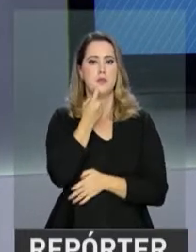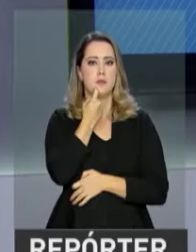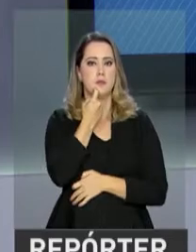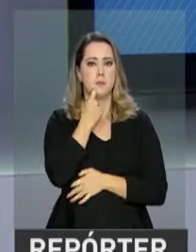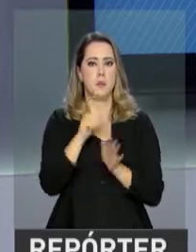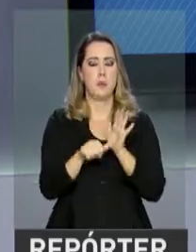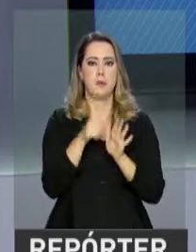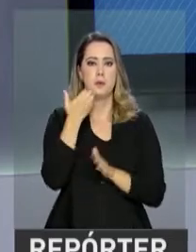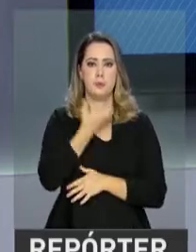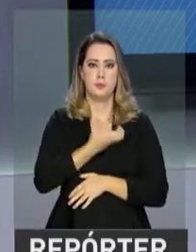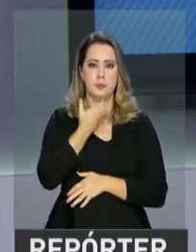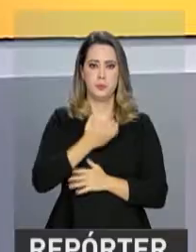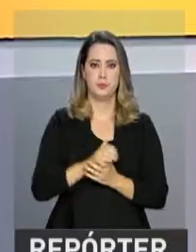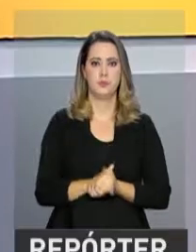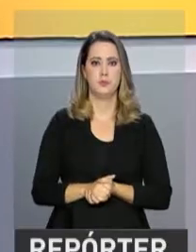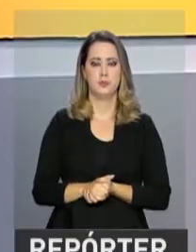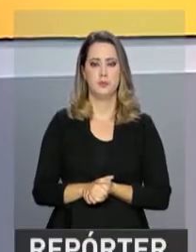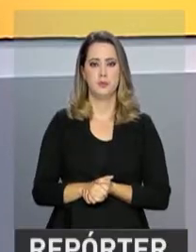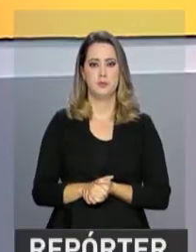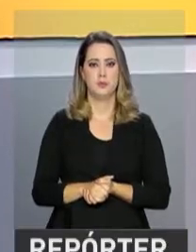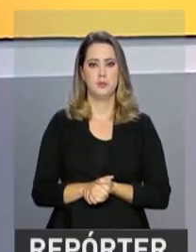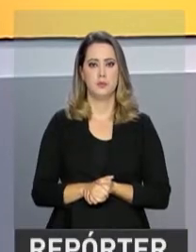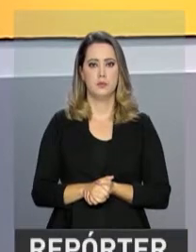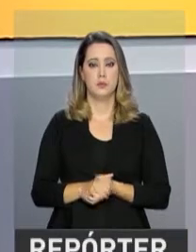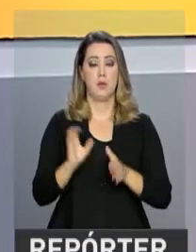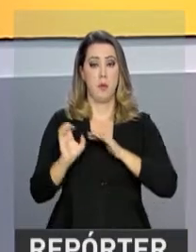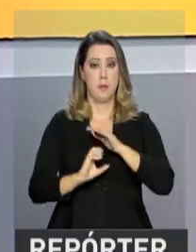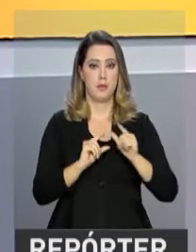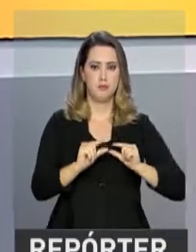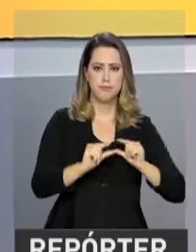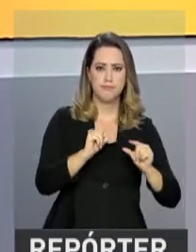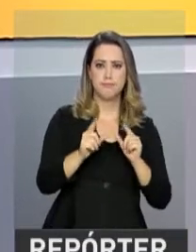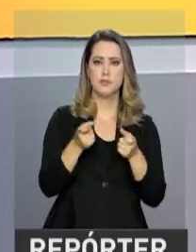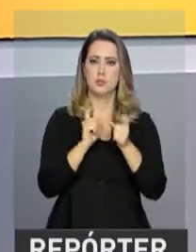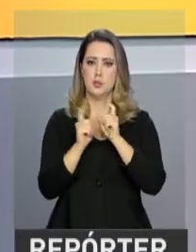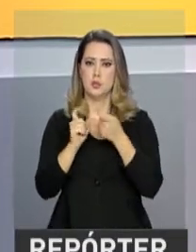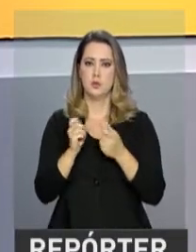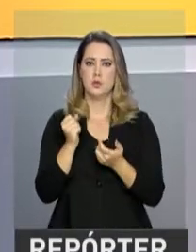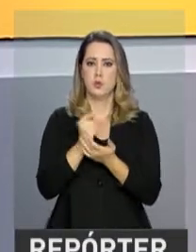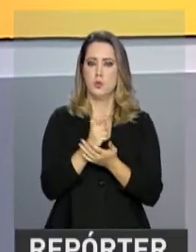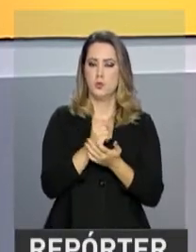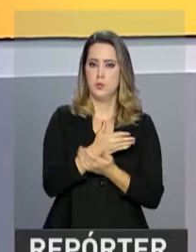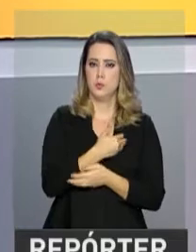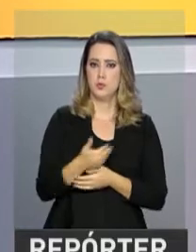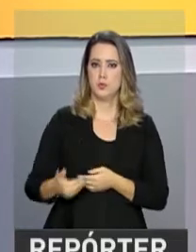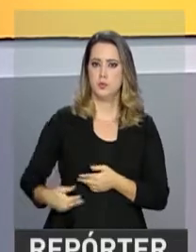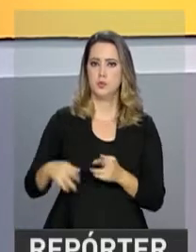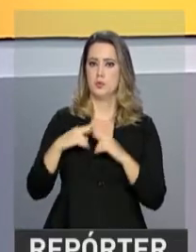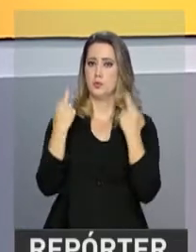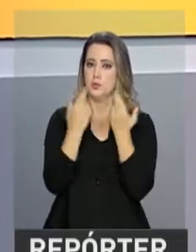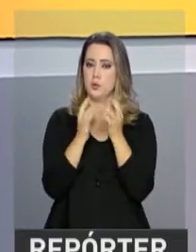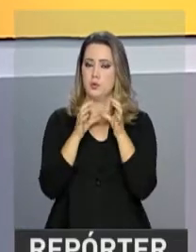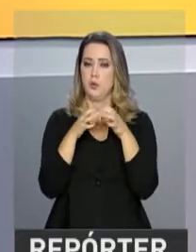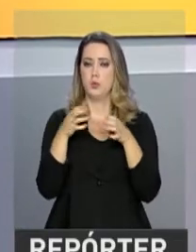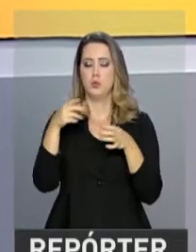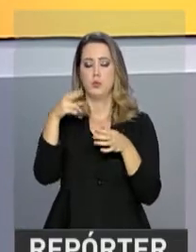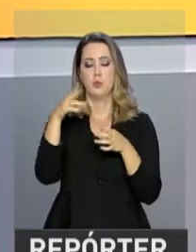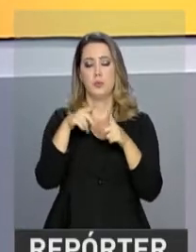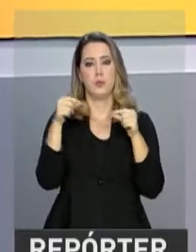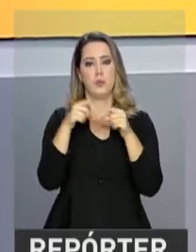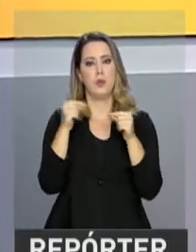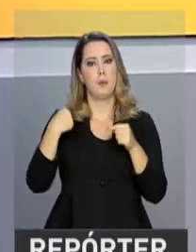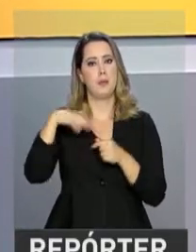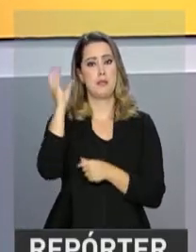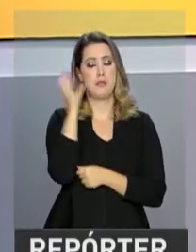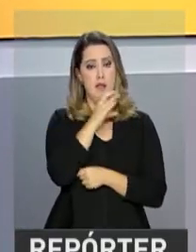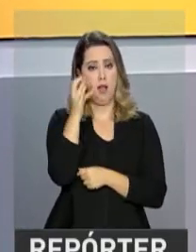1º de dezembro pequenos empresários e gestores de compras do governo se reúnem em brasília para tornar mais